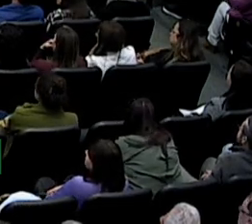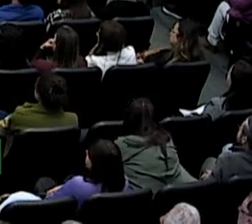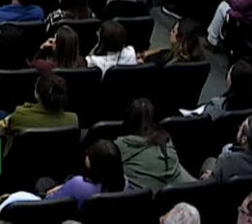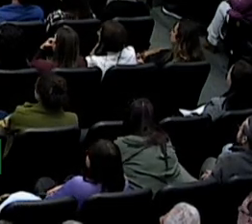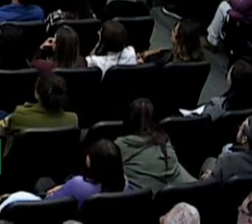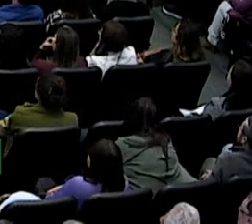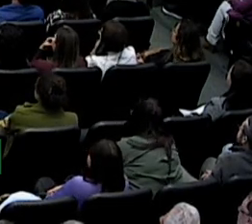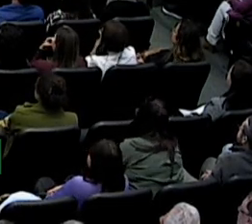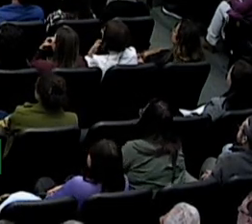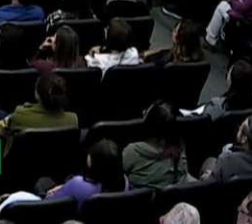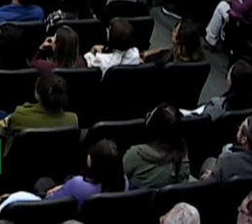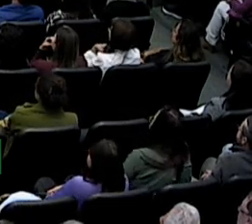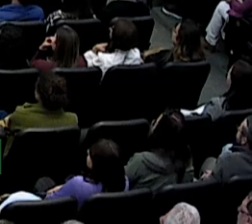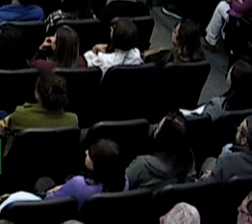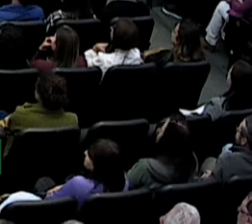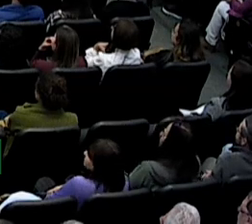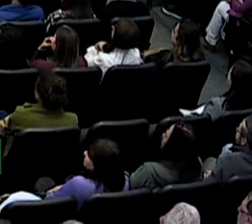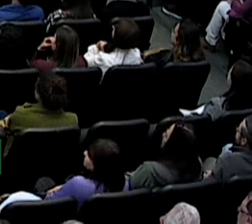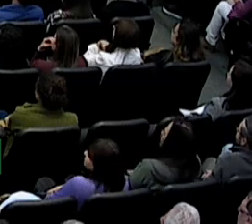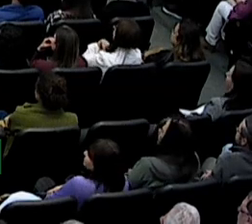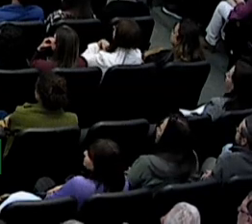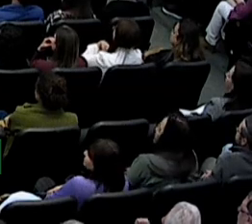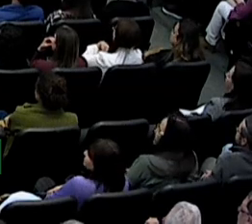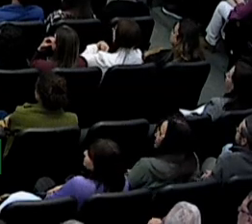Será que vai aparecer agora?